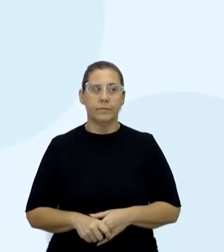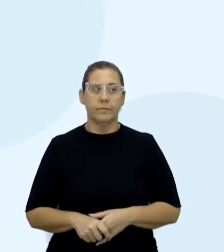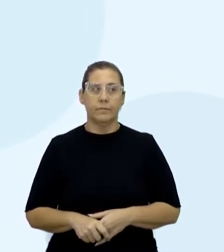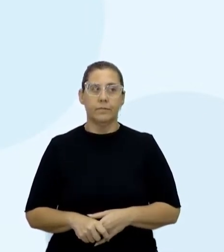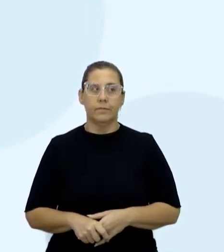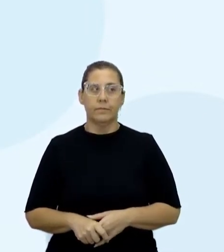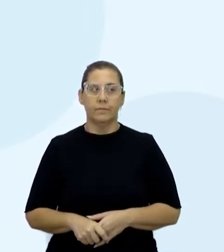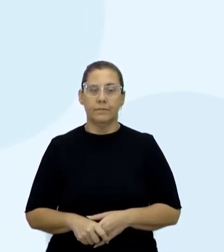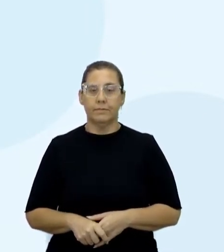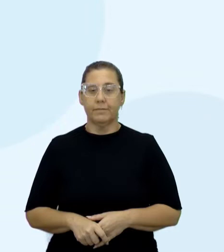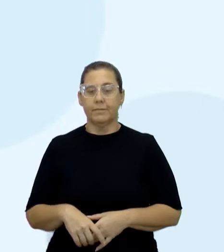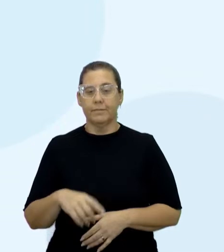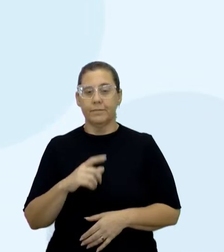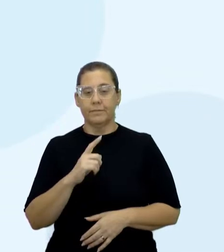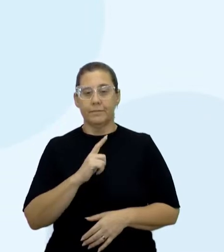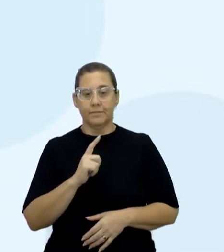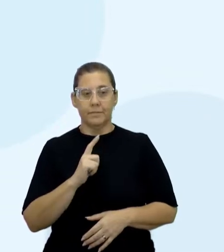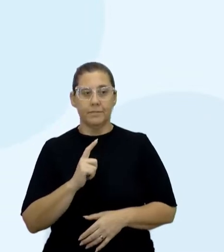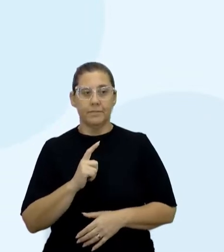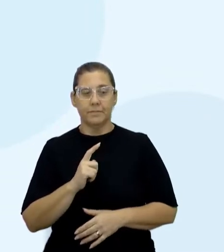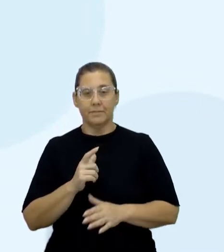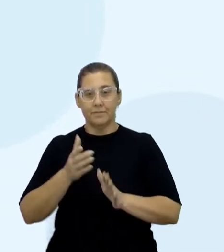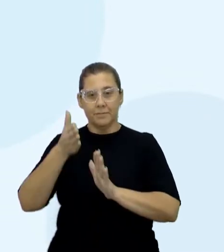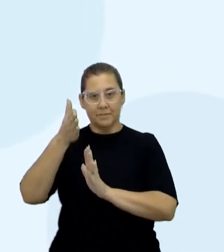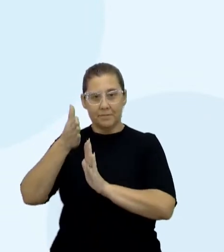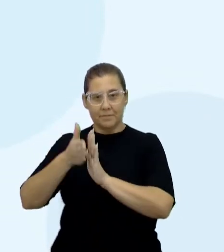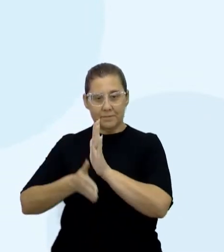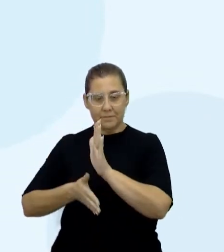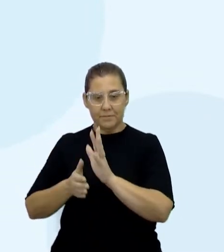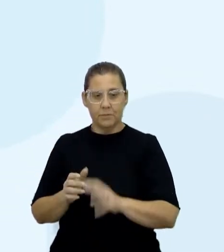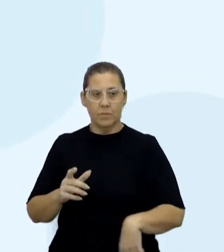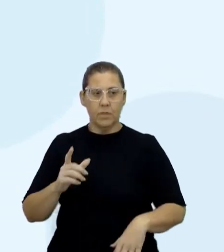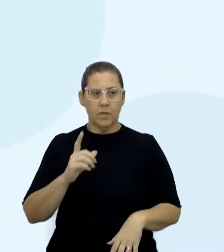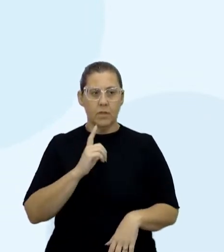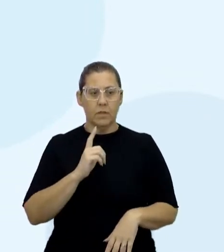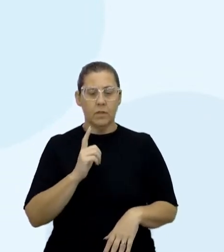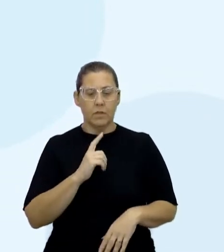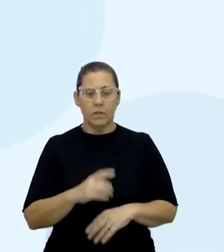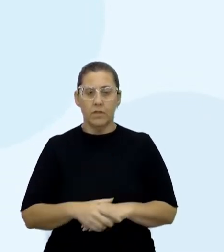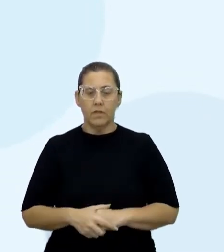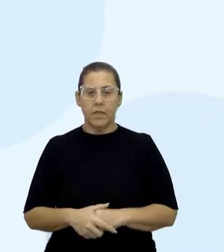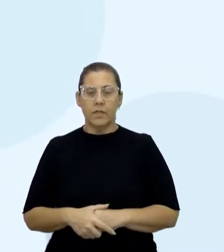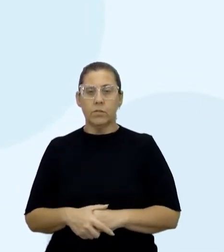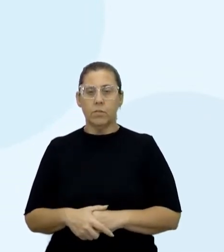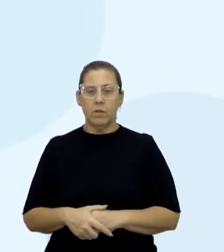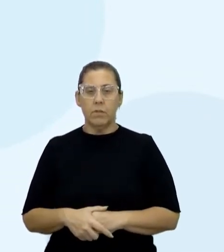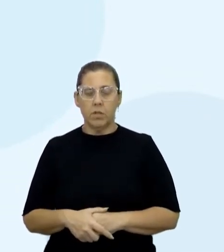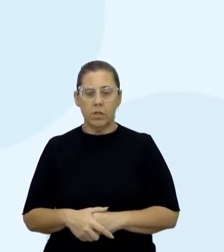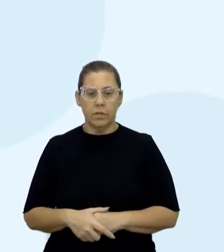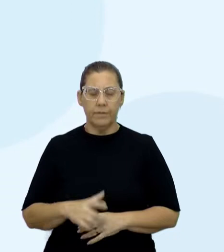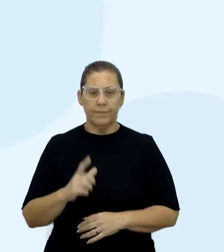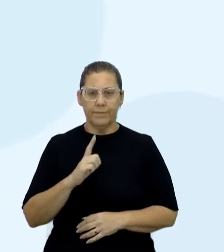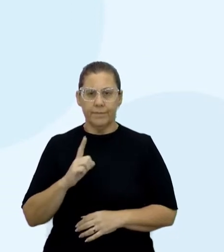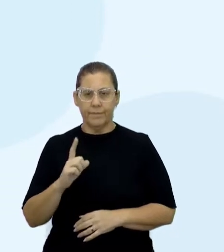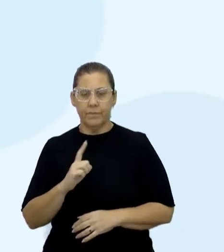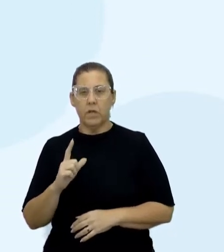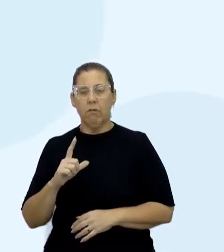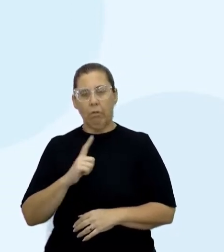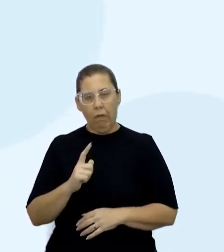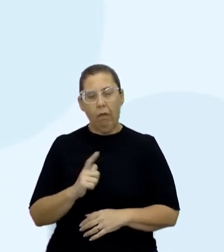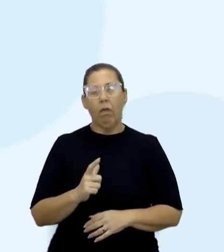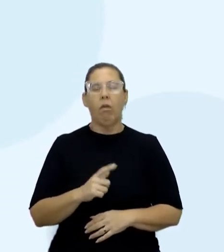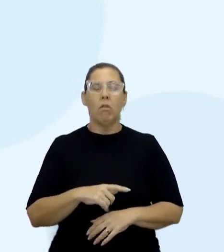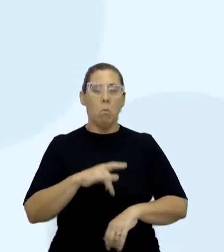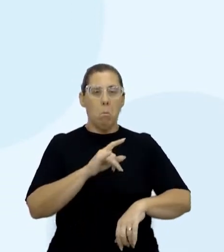aquele espelho plano, né? Aquele que geralmente a gente tem aí nos nossos